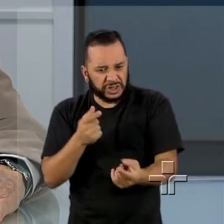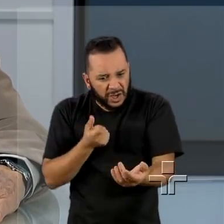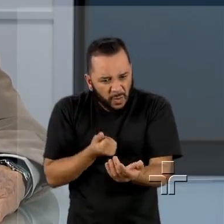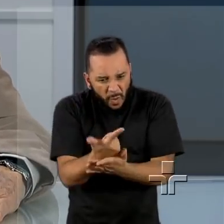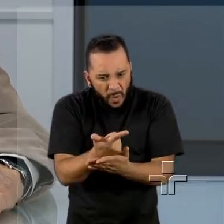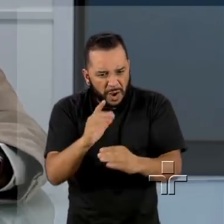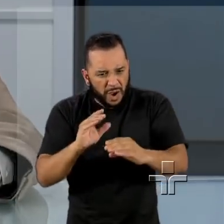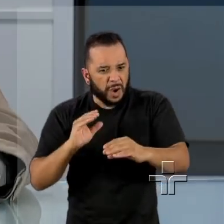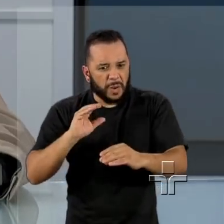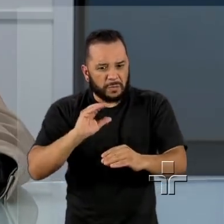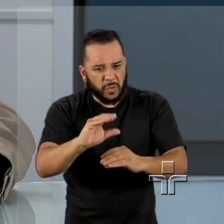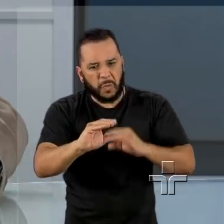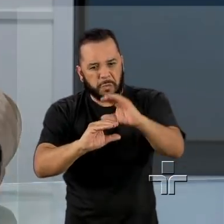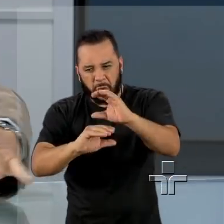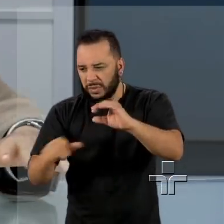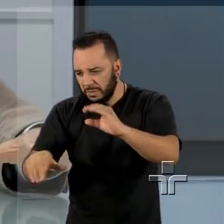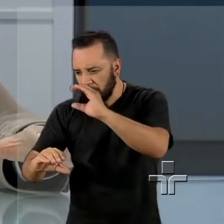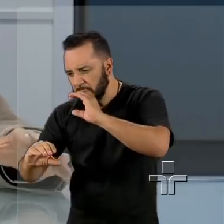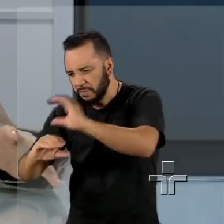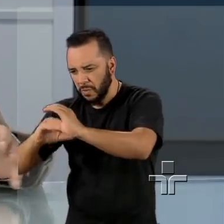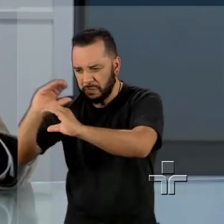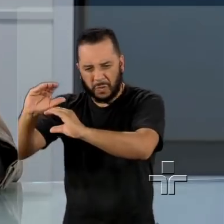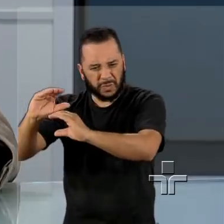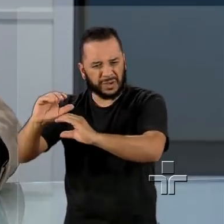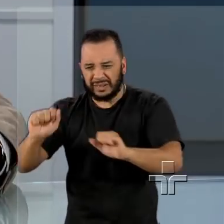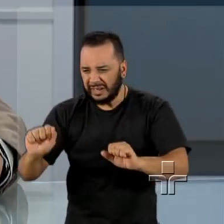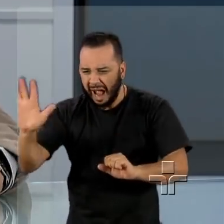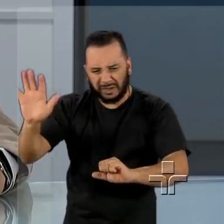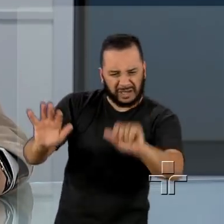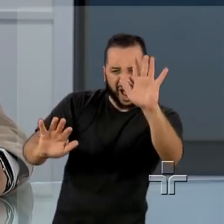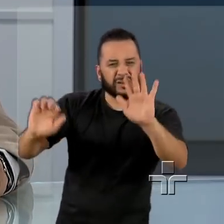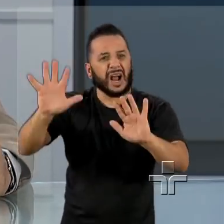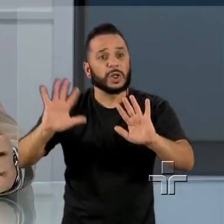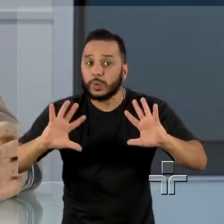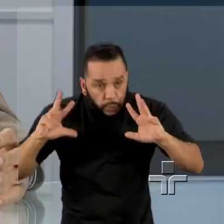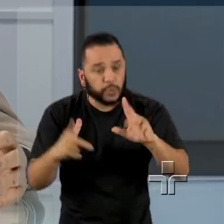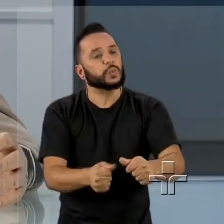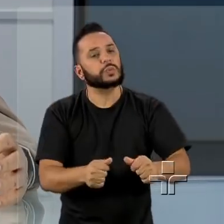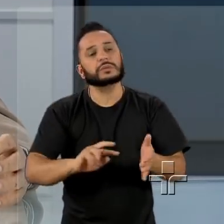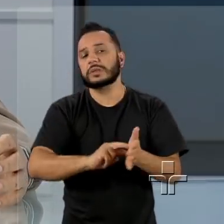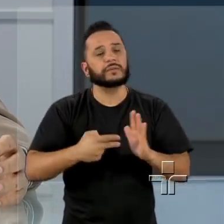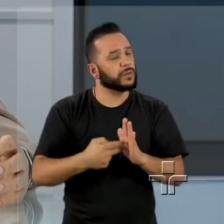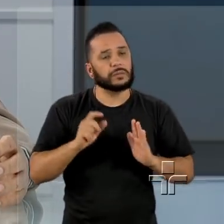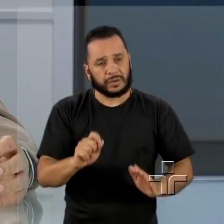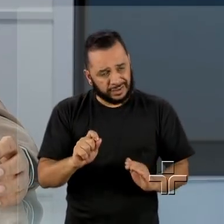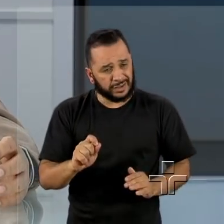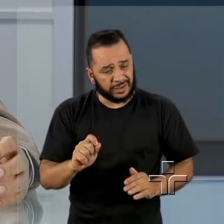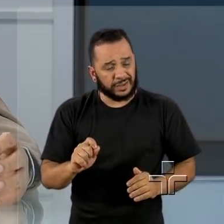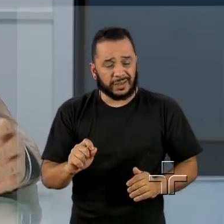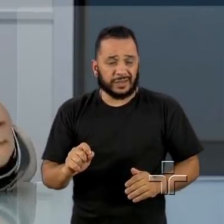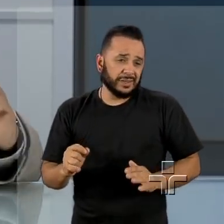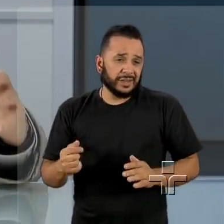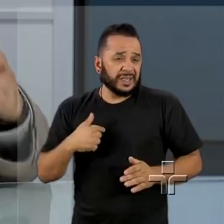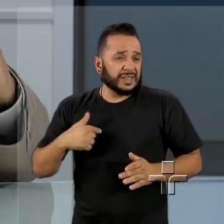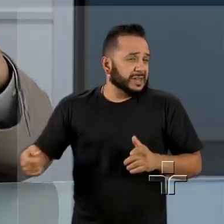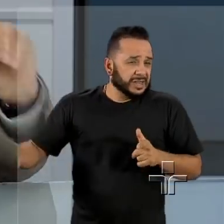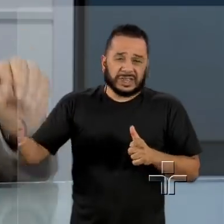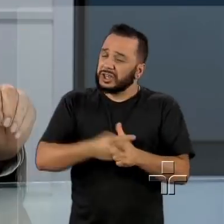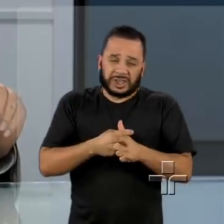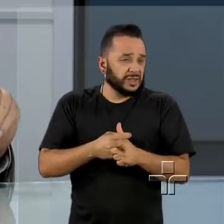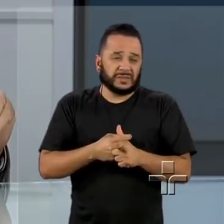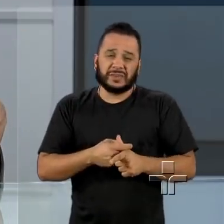democracia. Há um péssimo desempenho. E esse péssimo desempenho é inteiramente